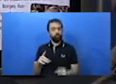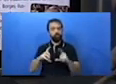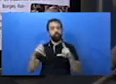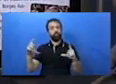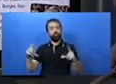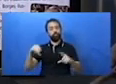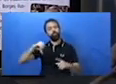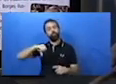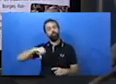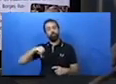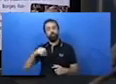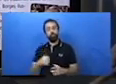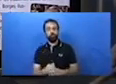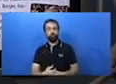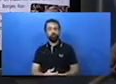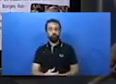estrofe,